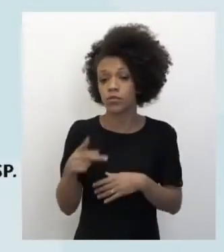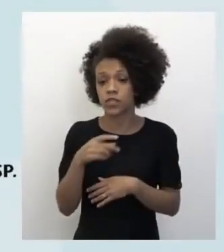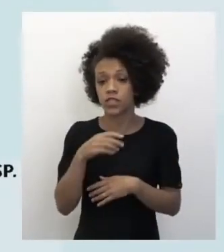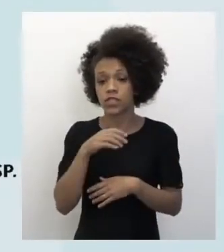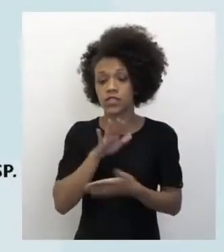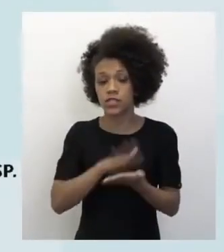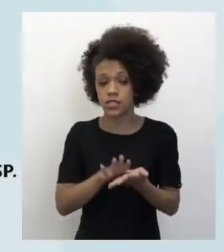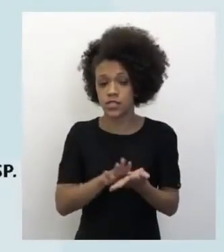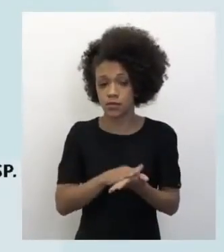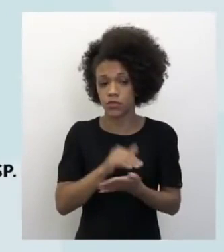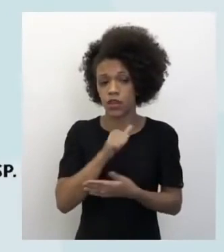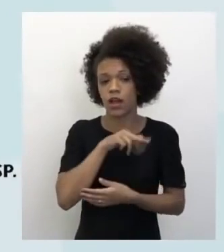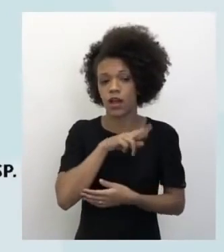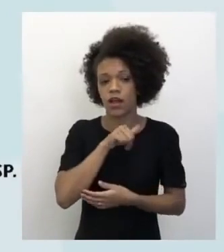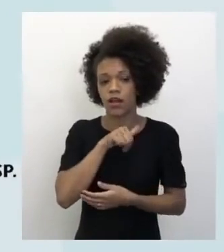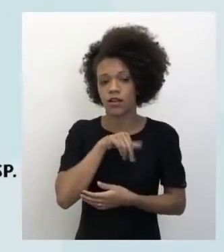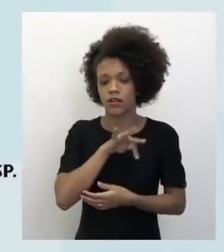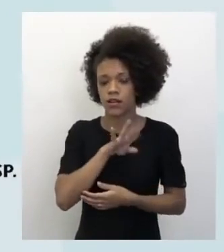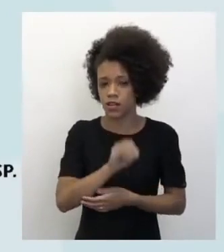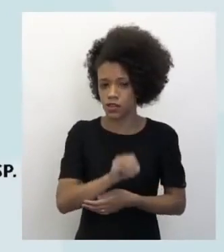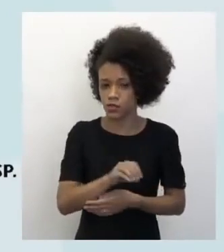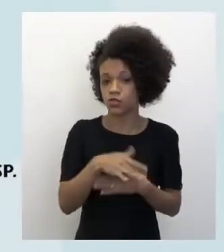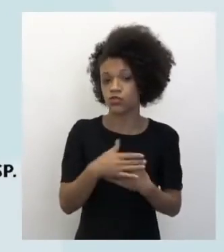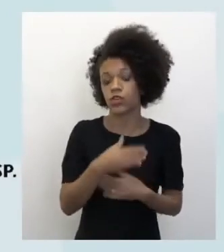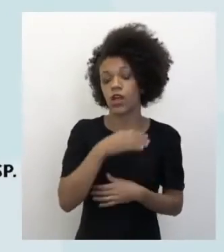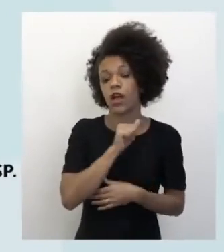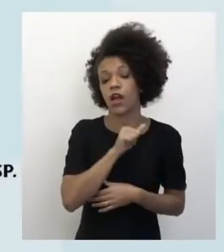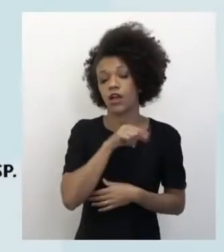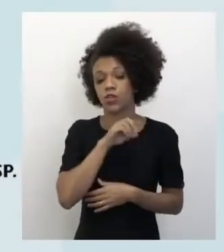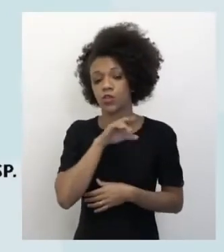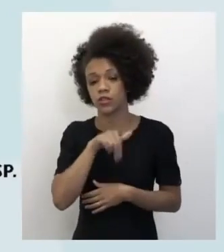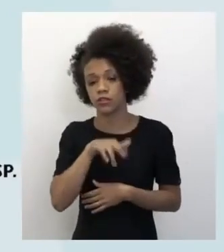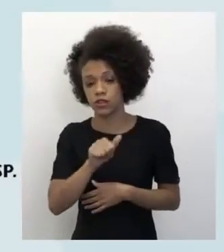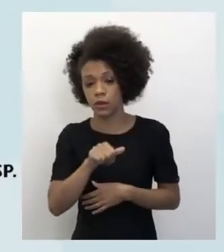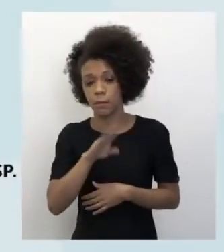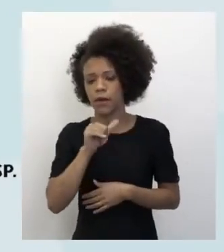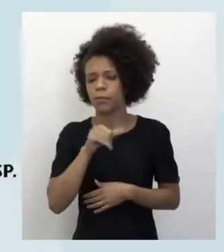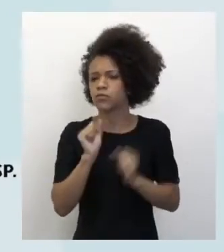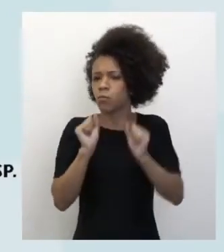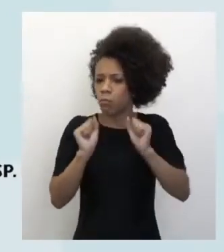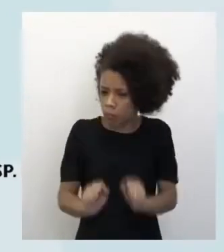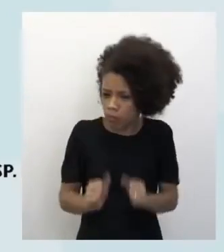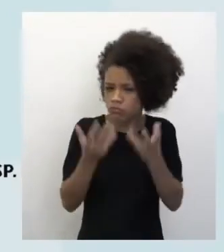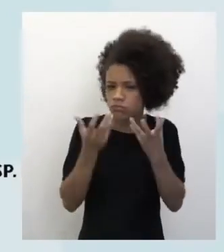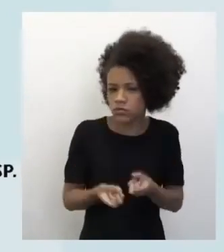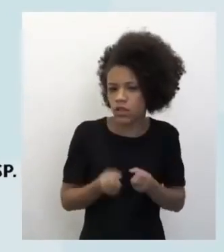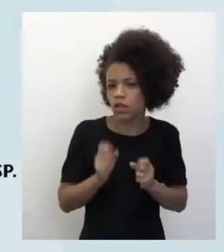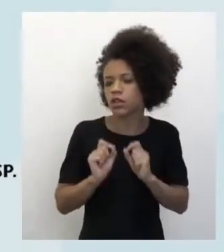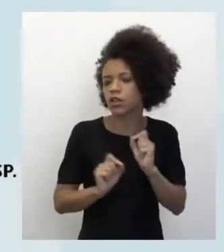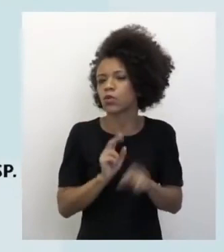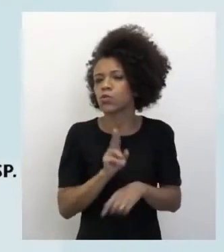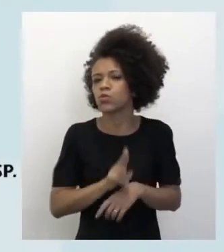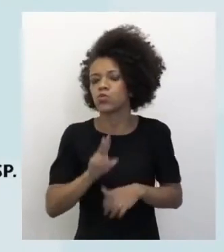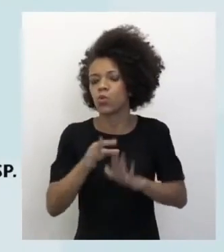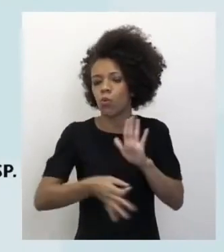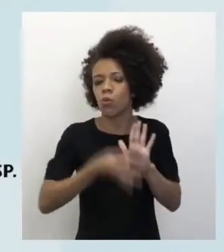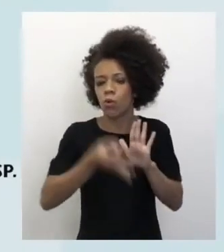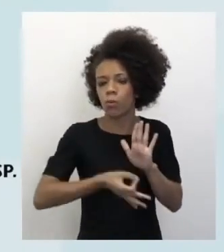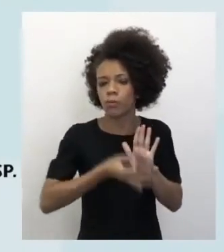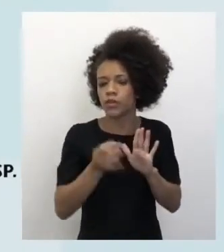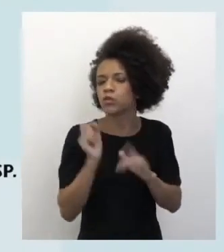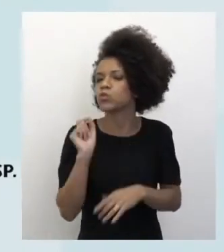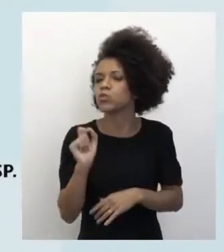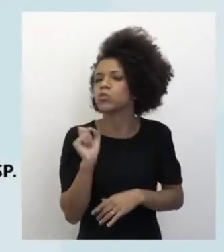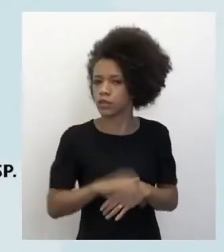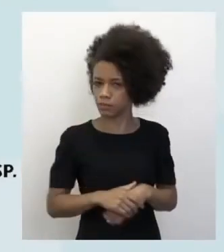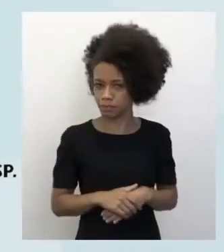do Ernesto, de Adoniran Barbosa, podemos considerar que ela utilizou um argumento de quê,